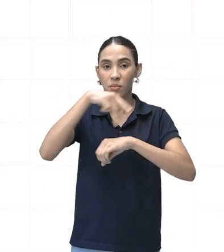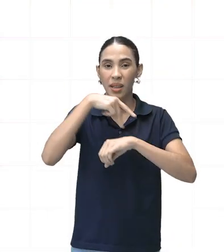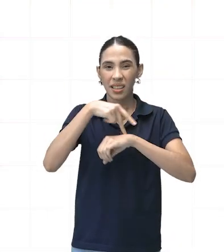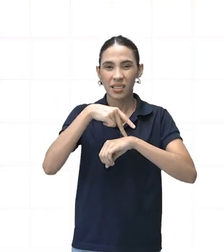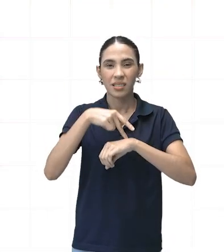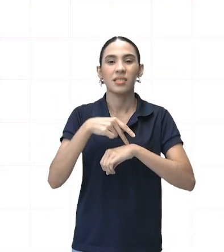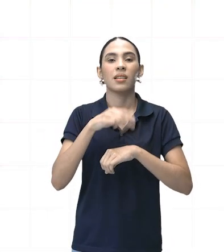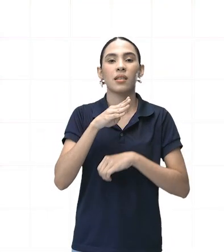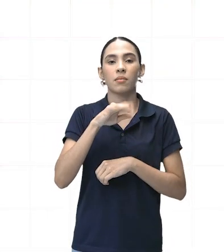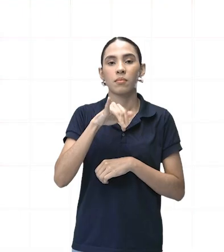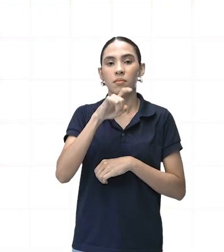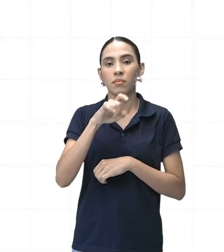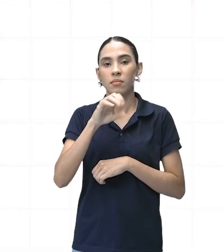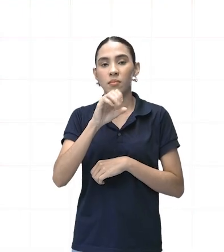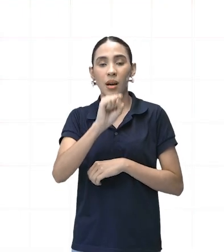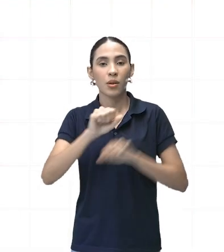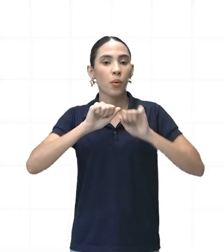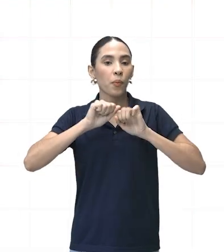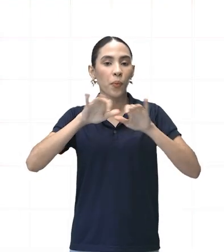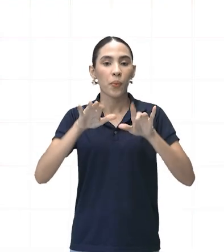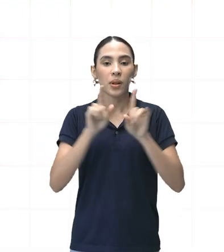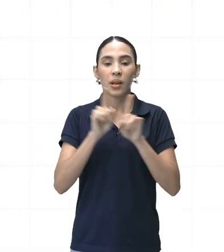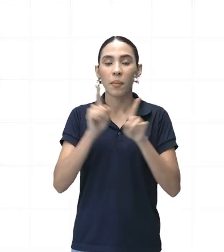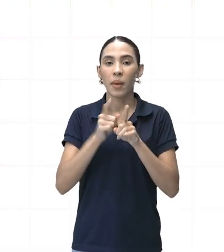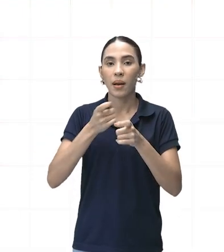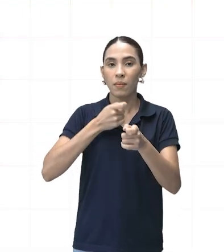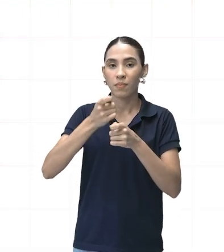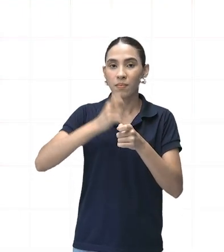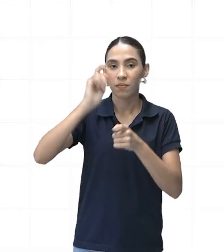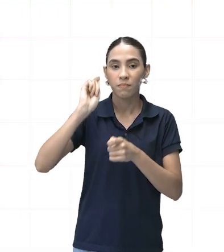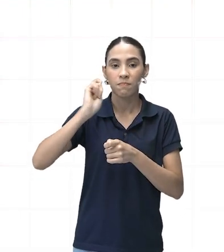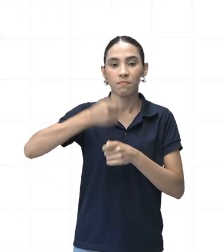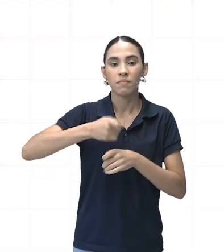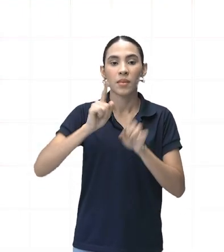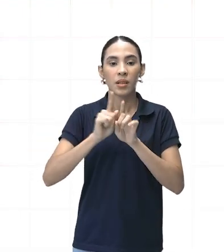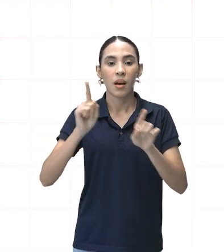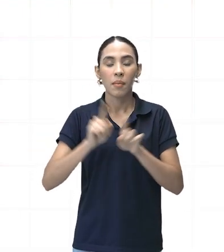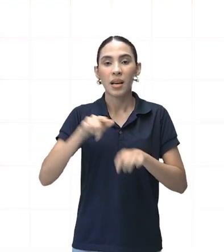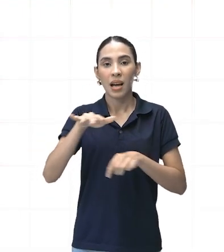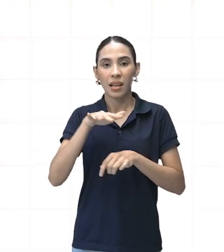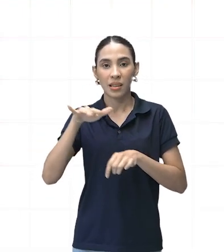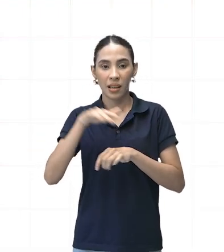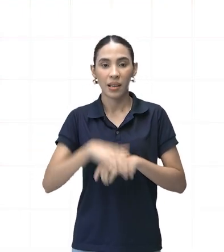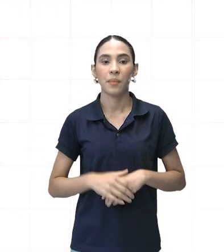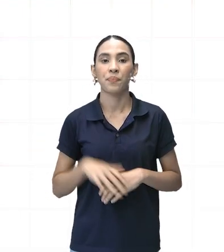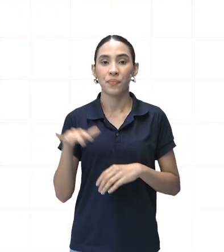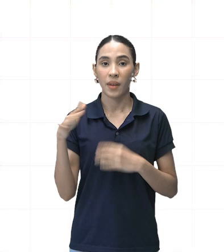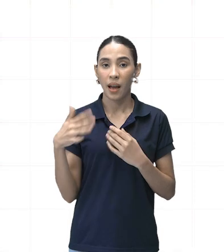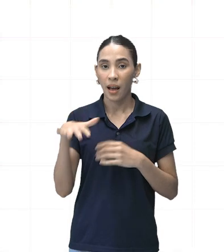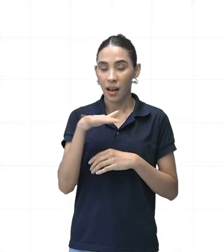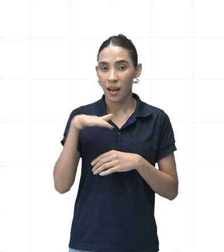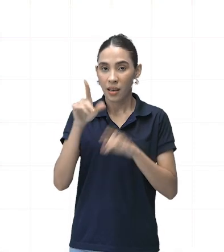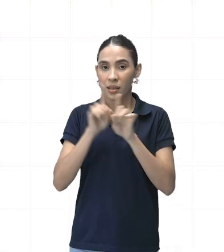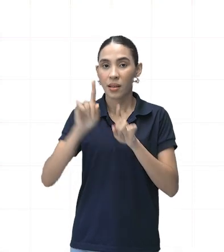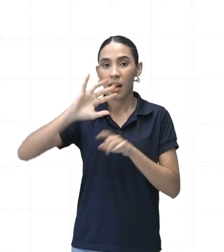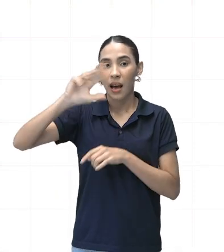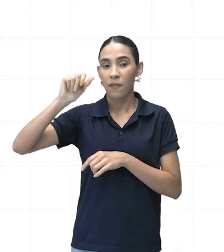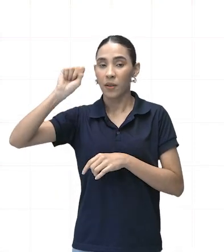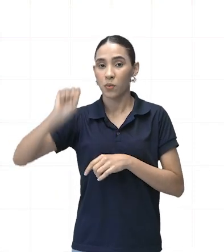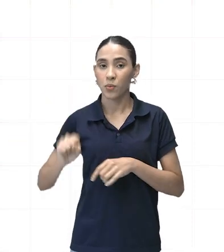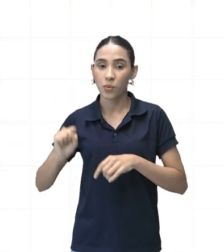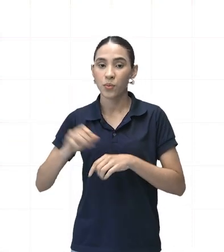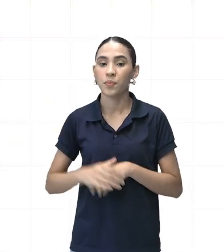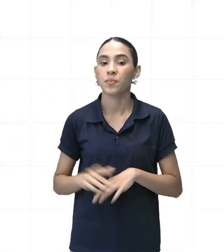Países Baixos, e acabou expandindo aí seu domínio sobre a terra, né, a região aí da África do